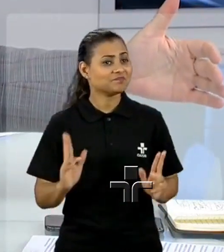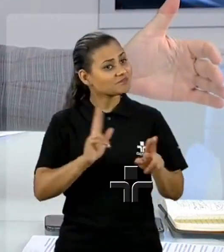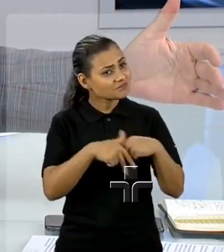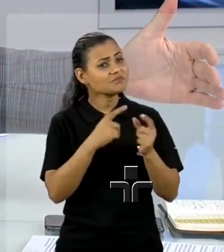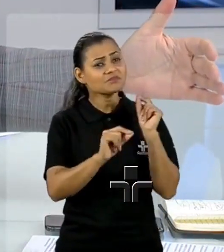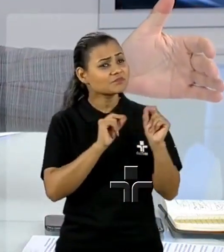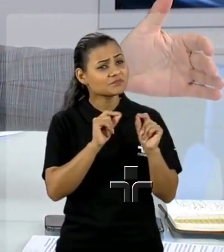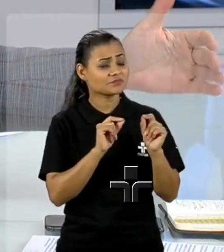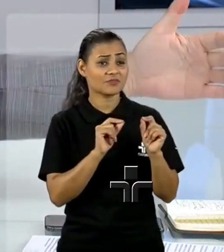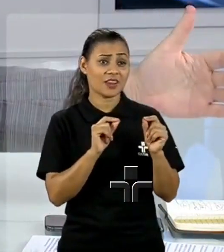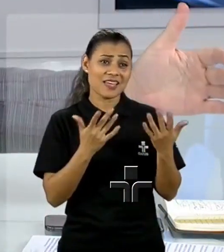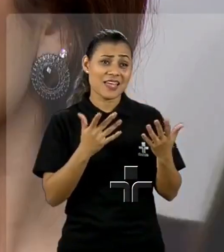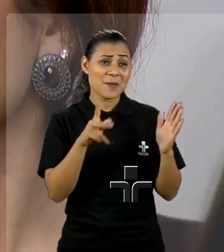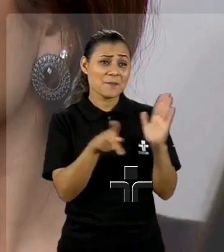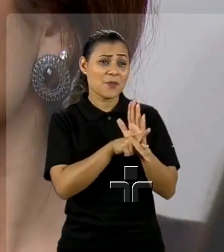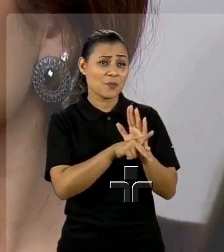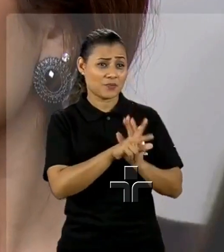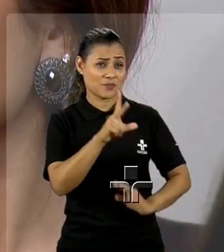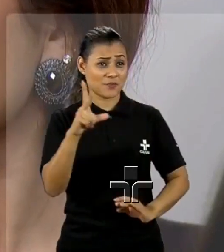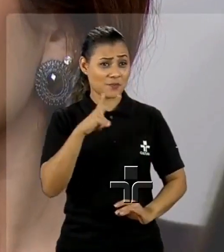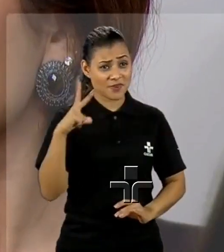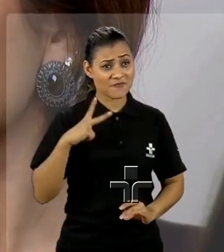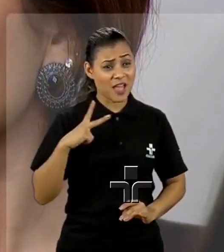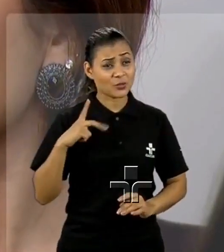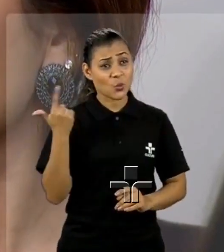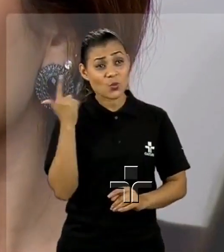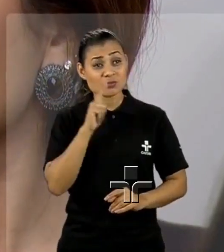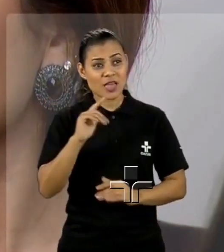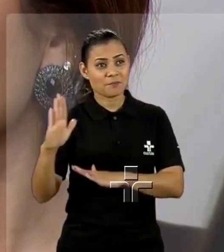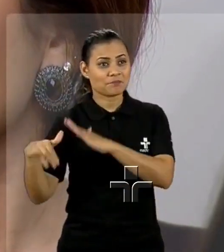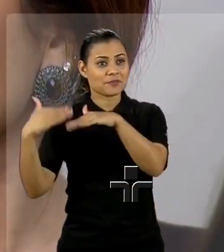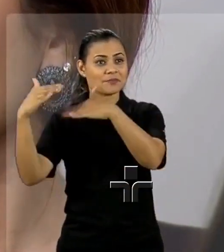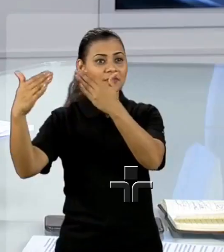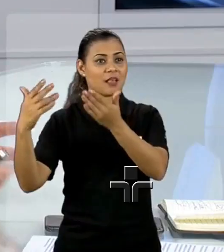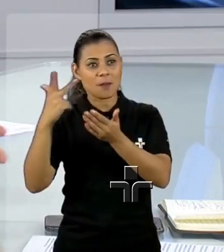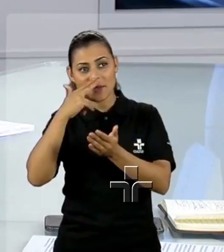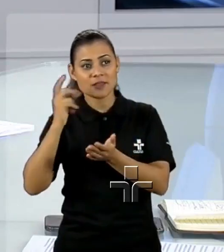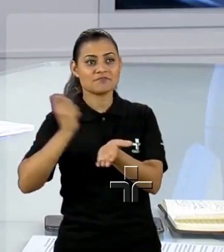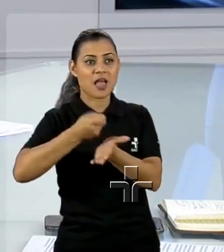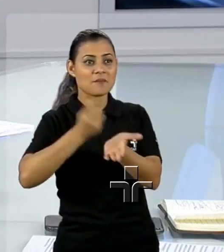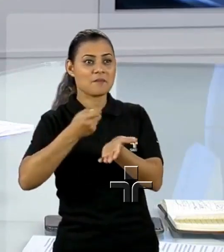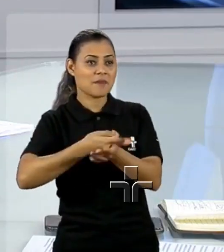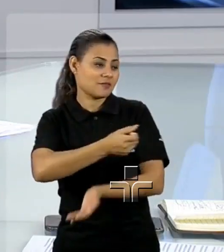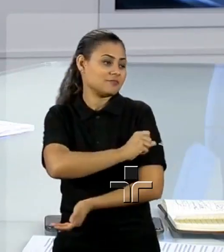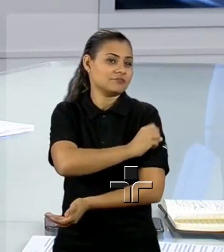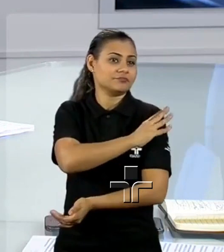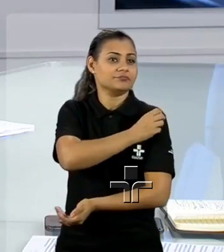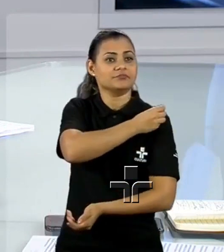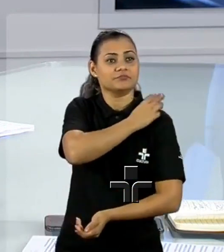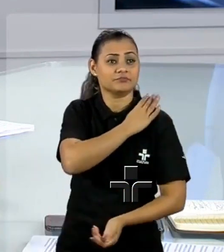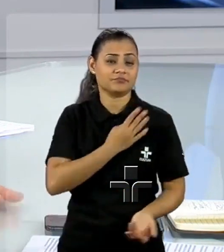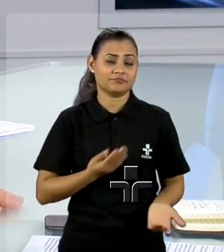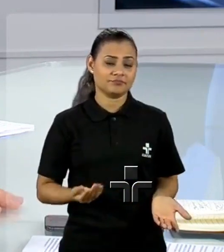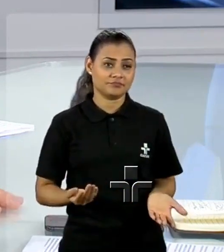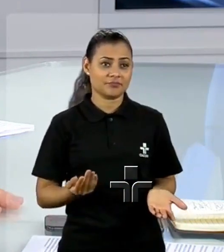egressos, né, do sistema privado que acaba abastecendo a nossa rede de ensino fundamental e médio. Então,